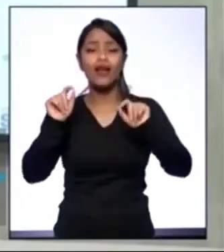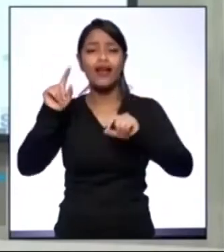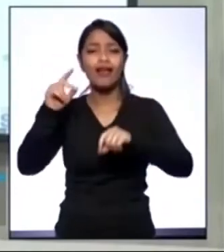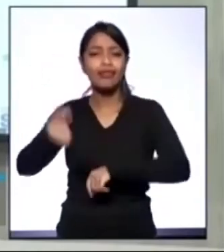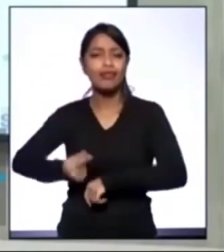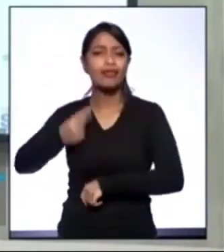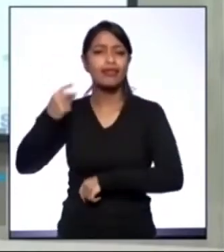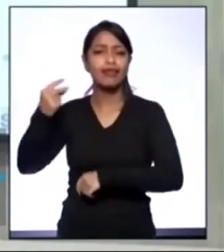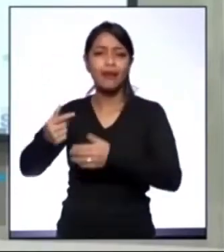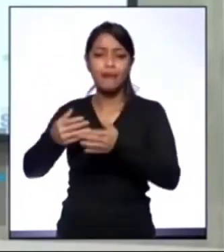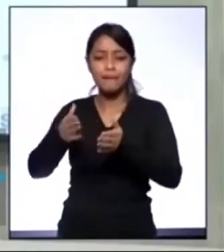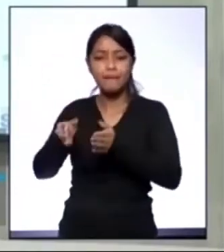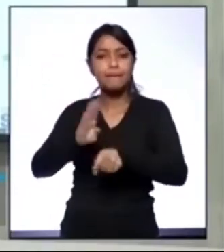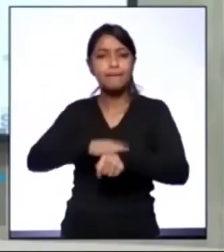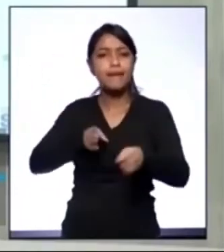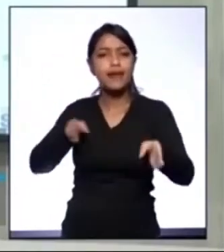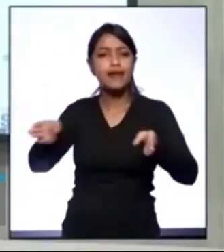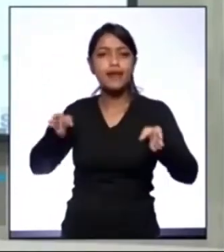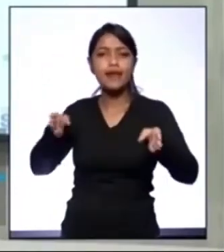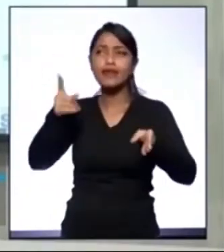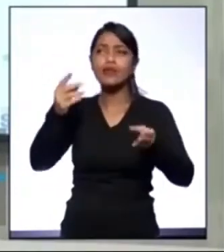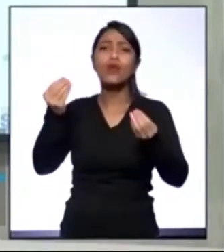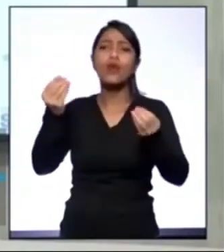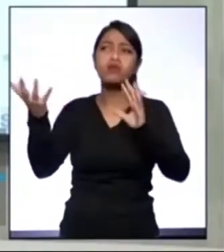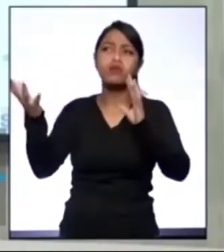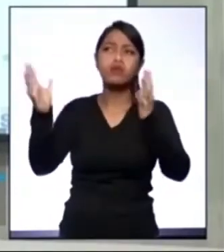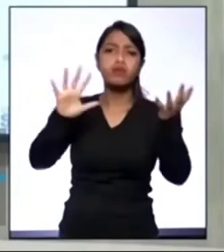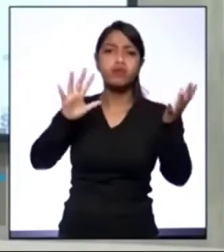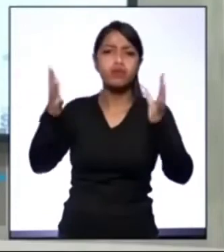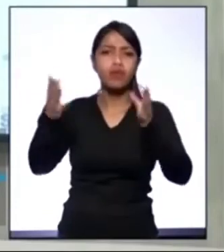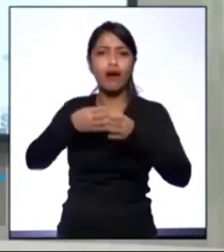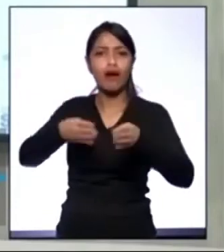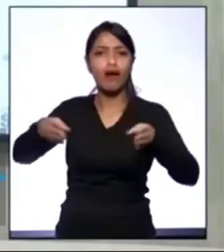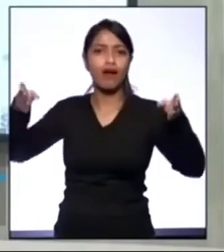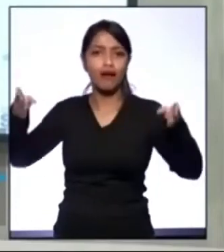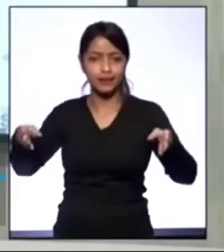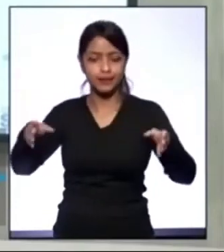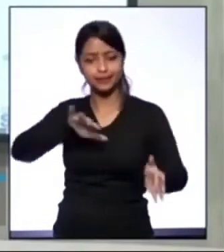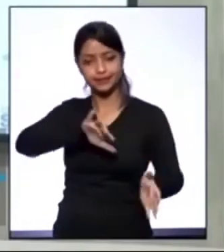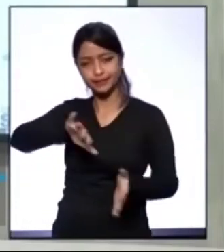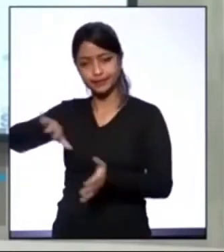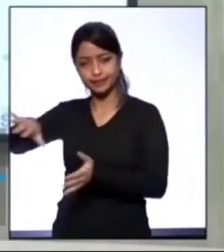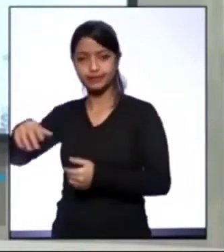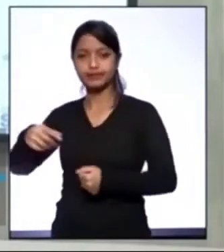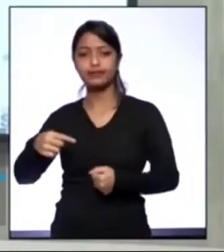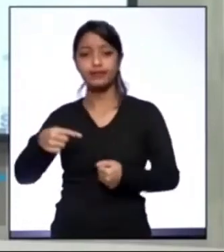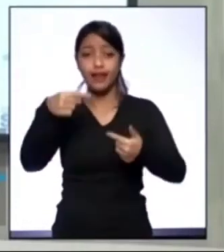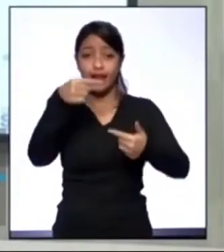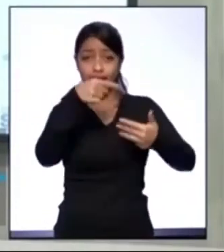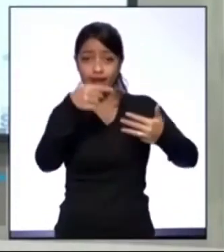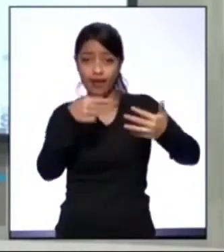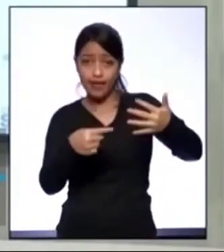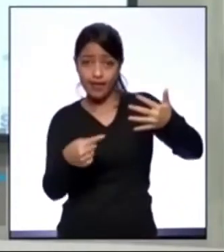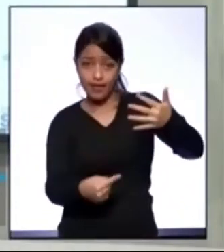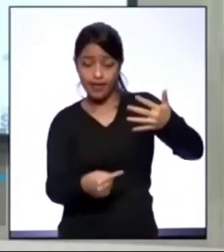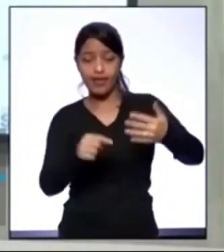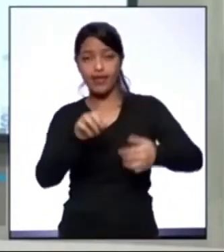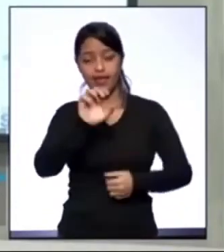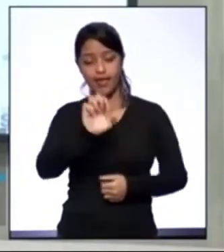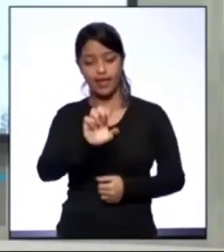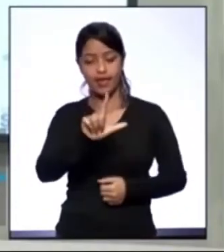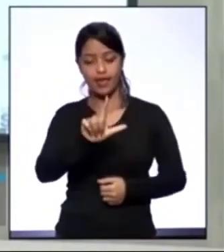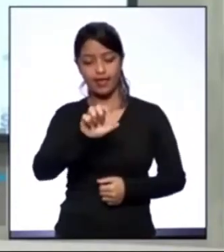de tempo. Elementos climáticos. Os elementos climáticos são componentes. Pluviosidade, né?